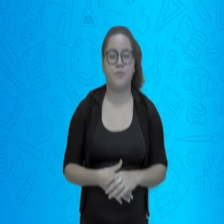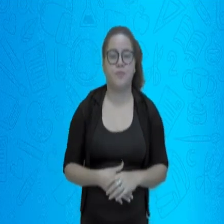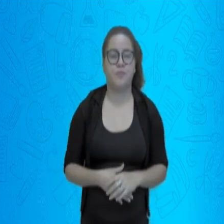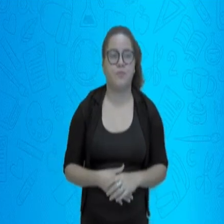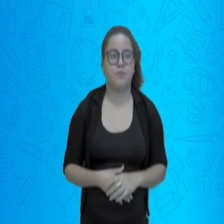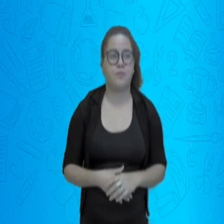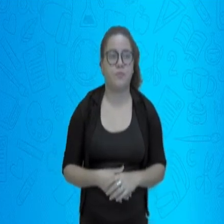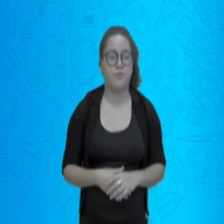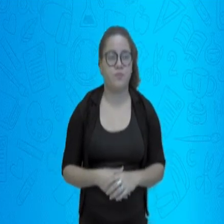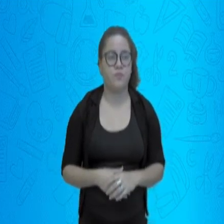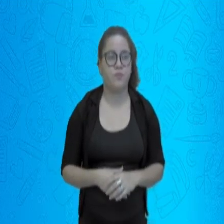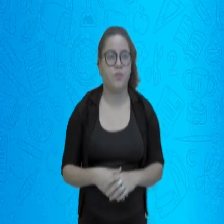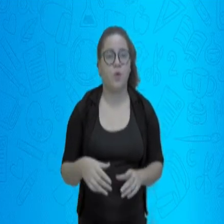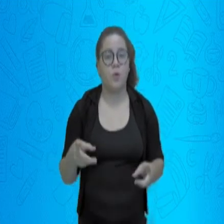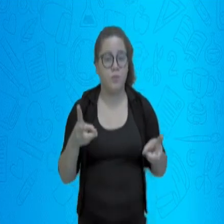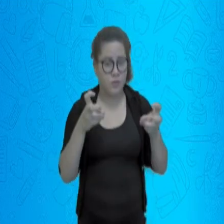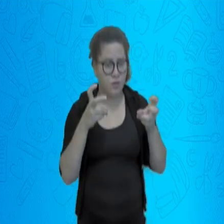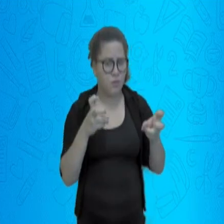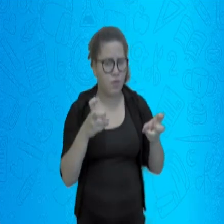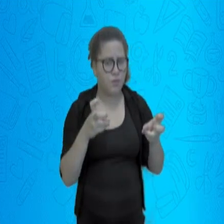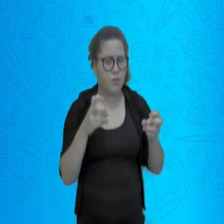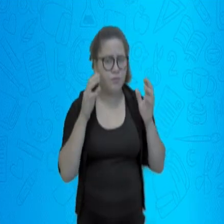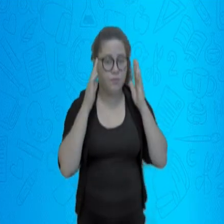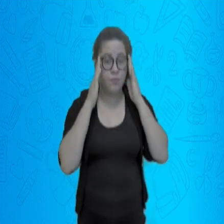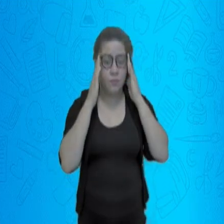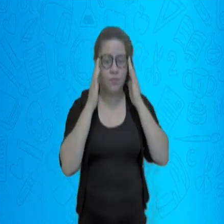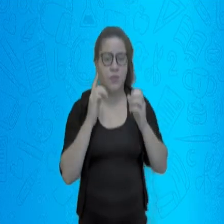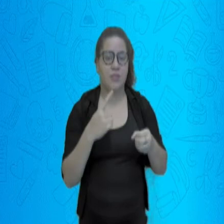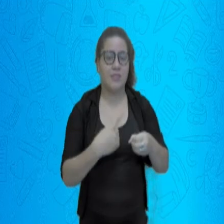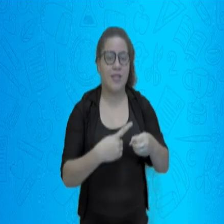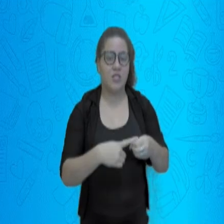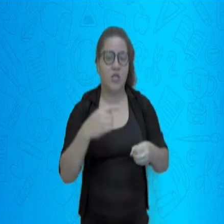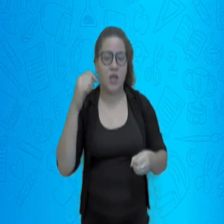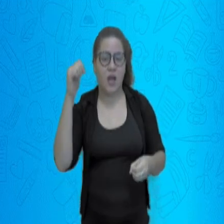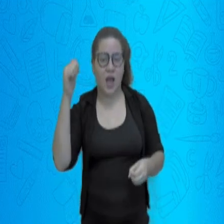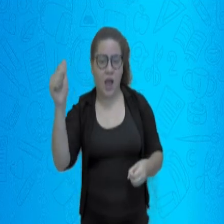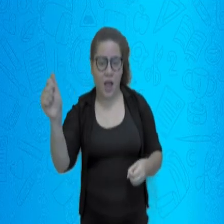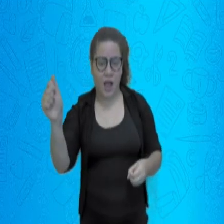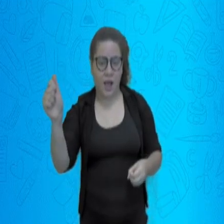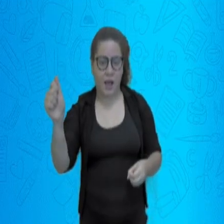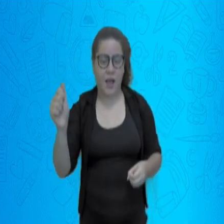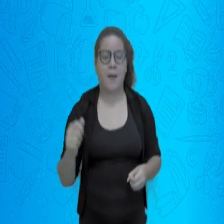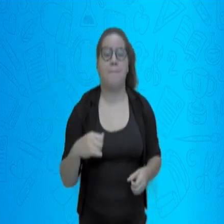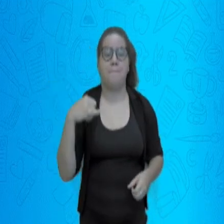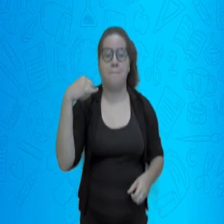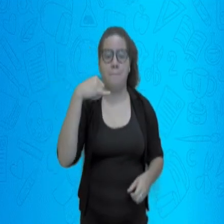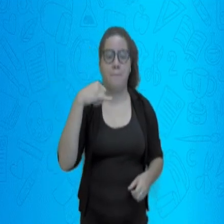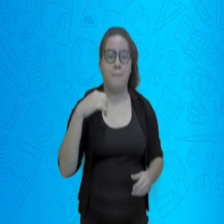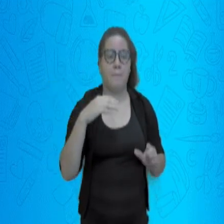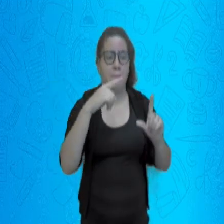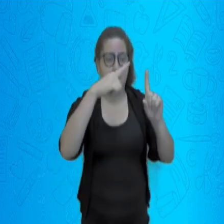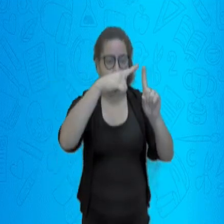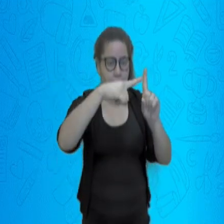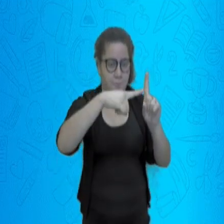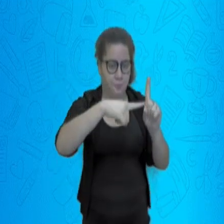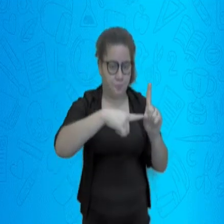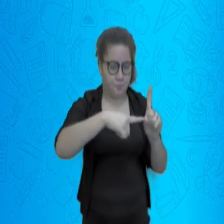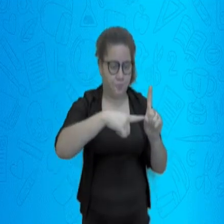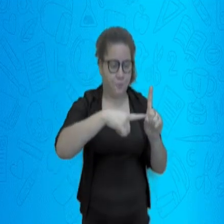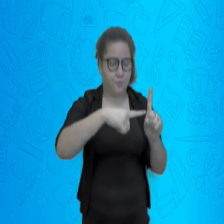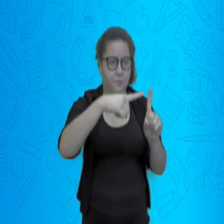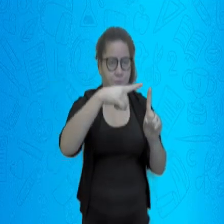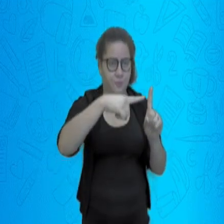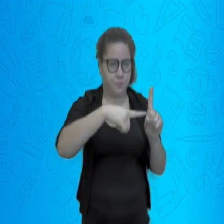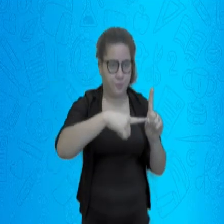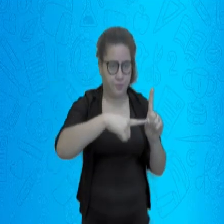Então, olha bem, para a cidade A, nós temos a temperatura mínima, a menor temperatura naquele